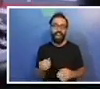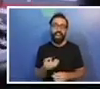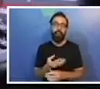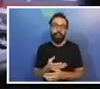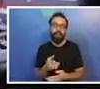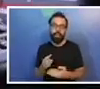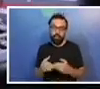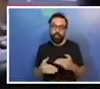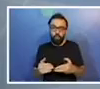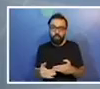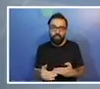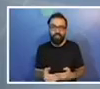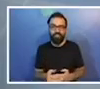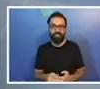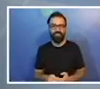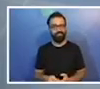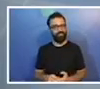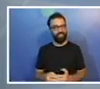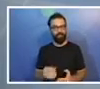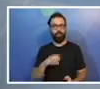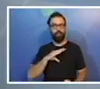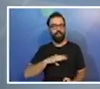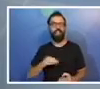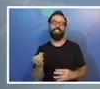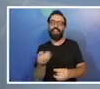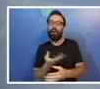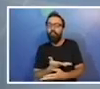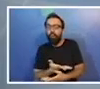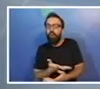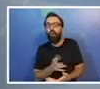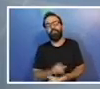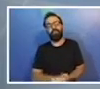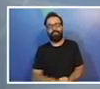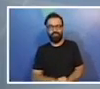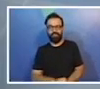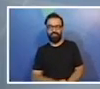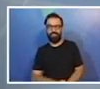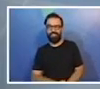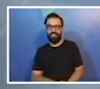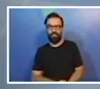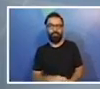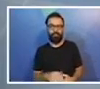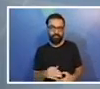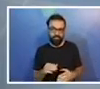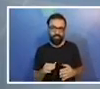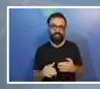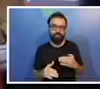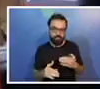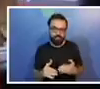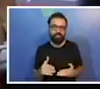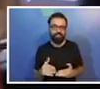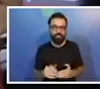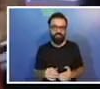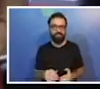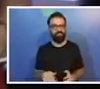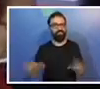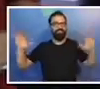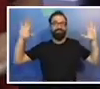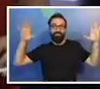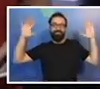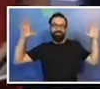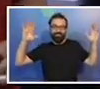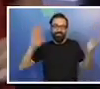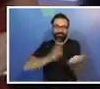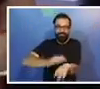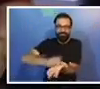tá livre de português, estamos acabando as disciplinas devagarzinho. Parabéns, são